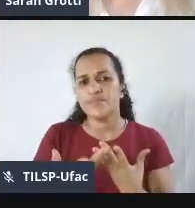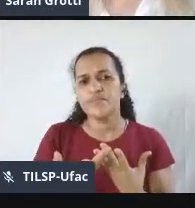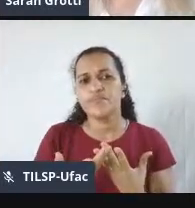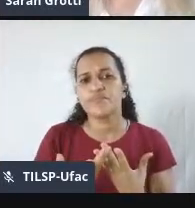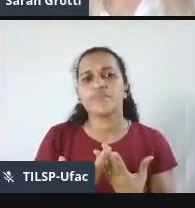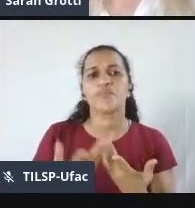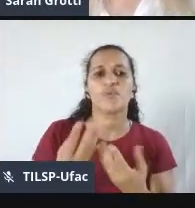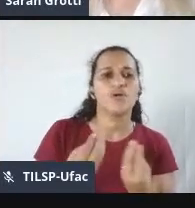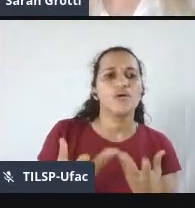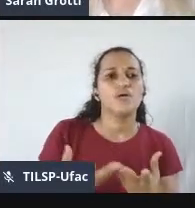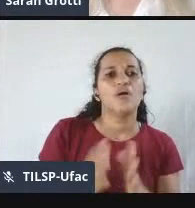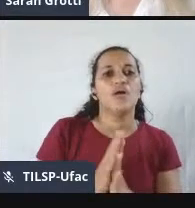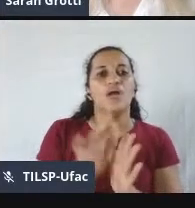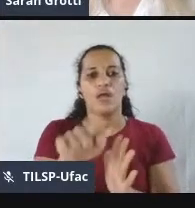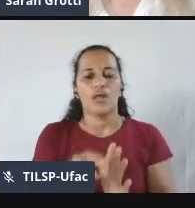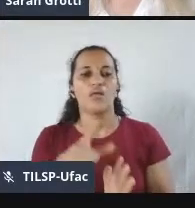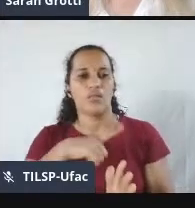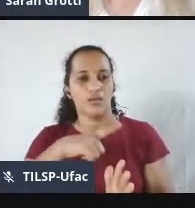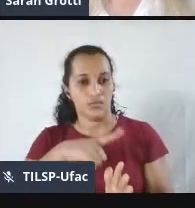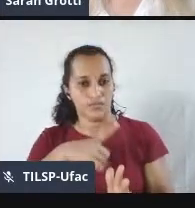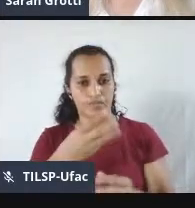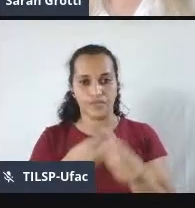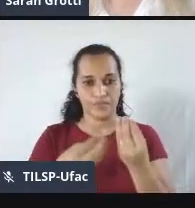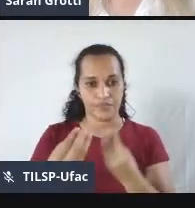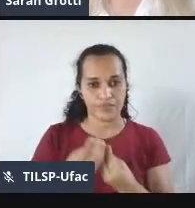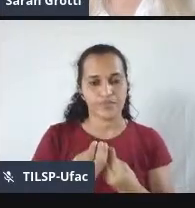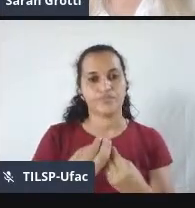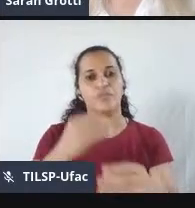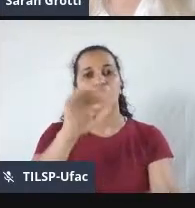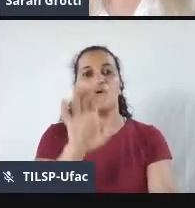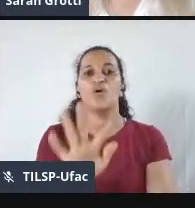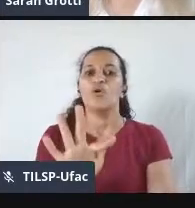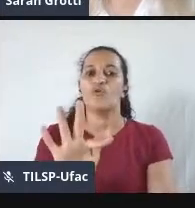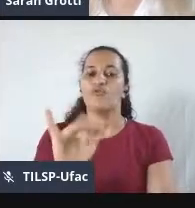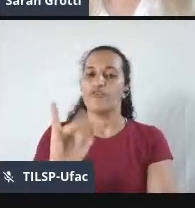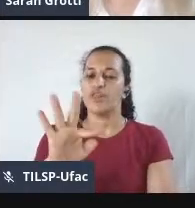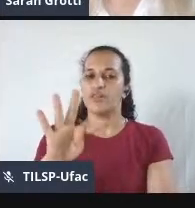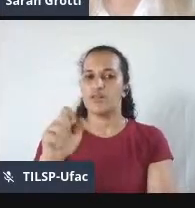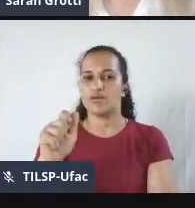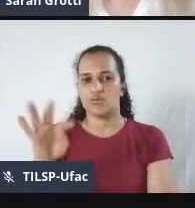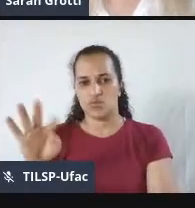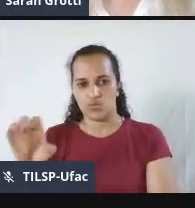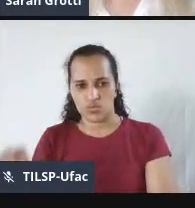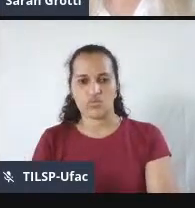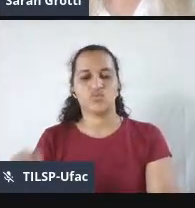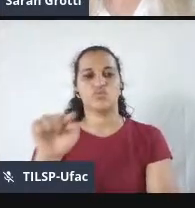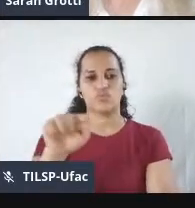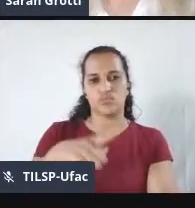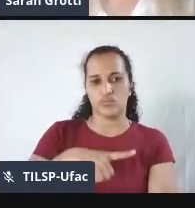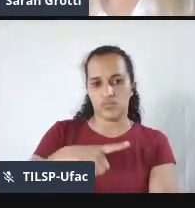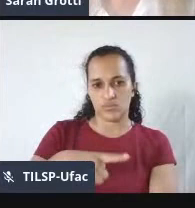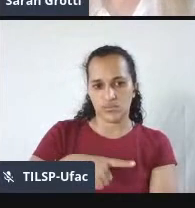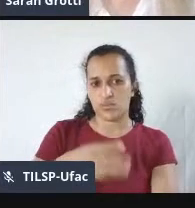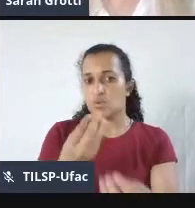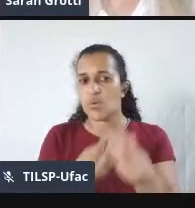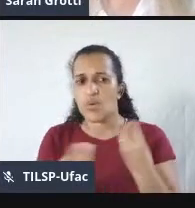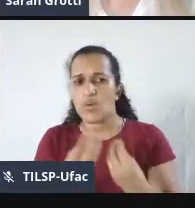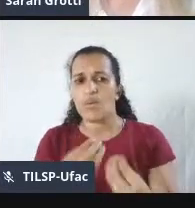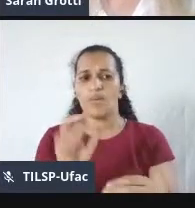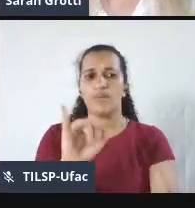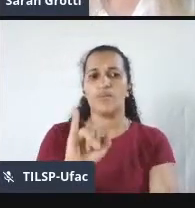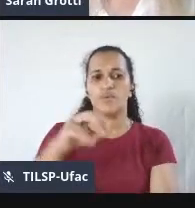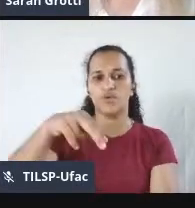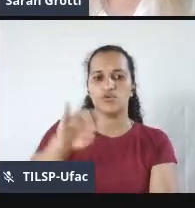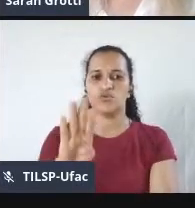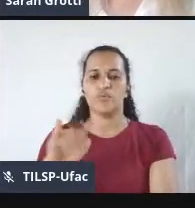fitase. Inibidores: fitato, oxalato, cálcio, tanino. Potencializadores: a estratégia que a gente usa,